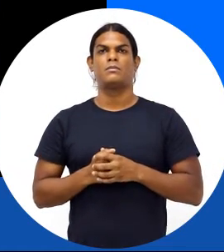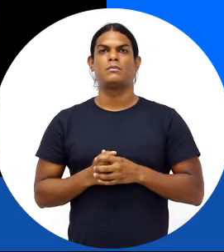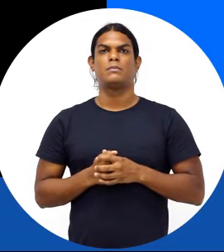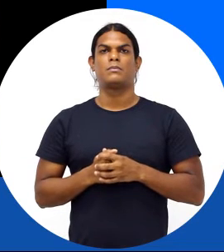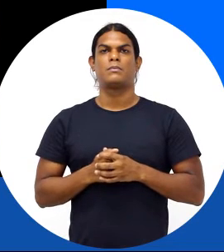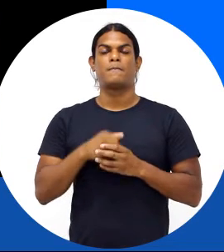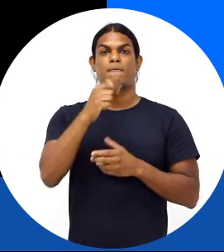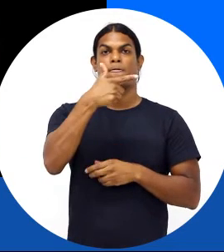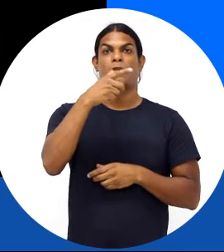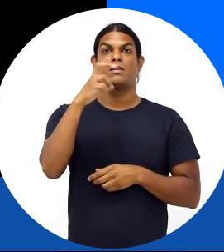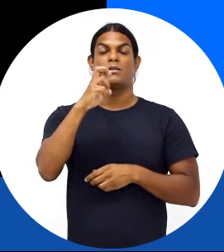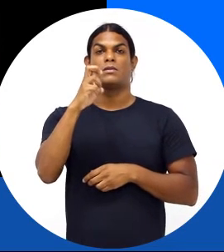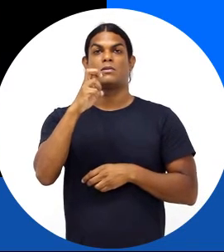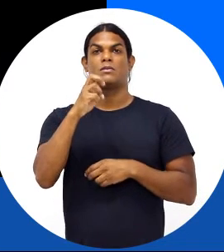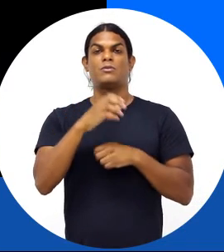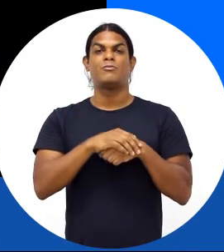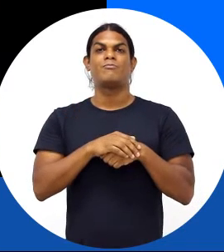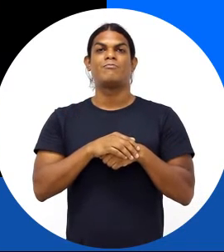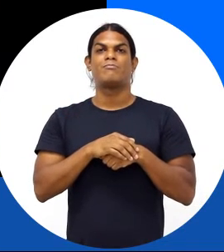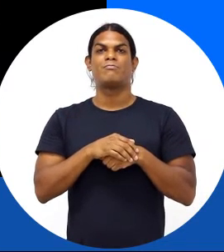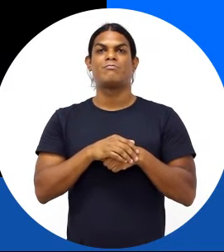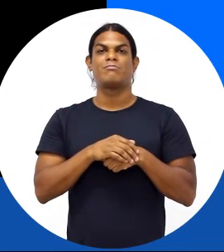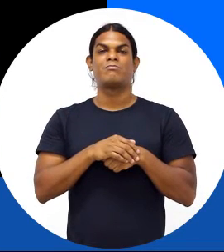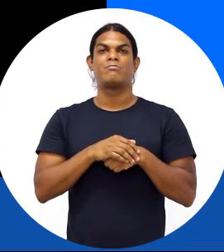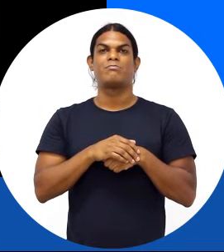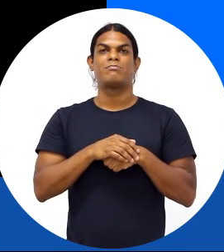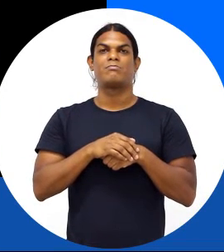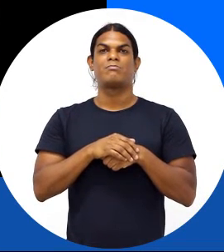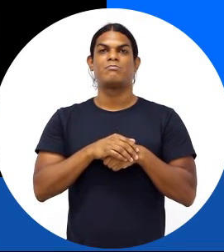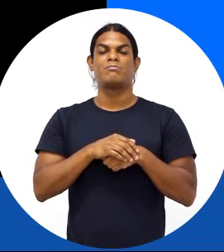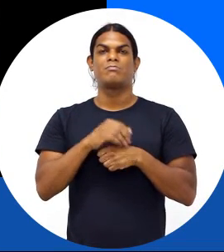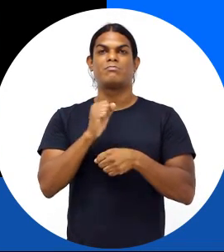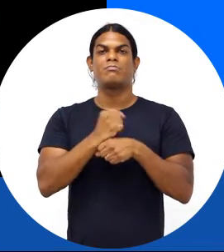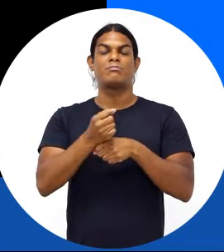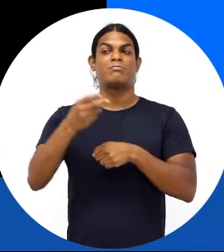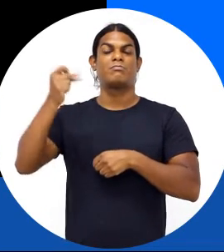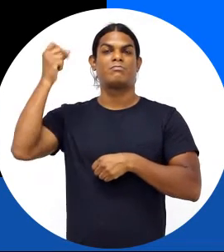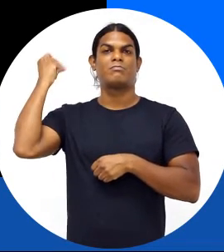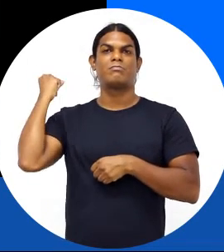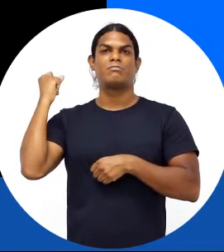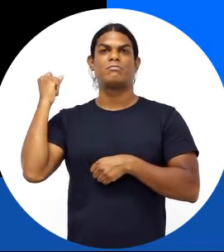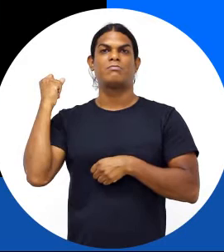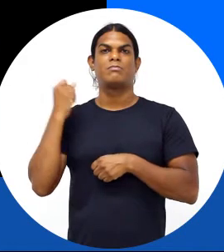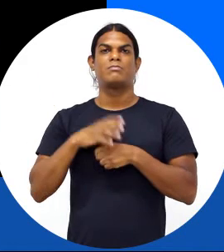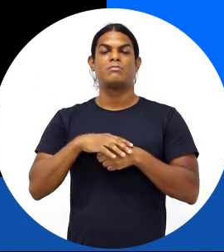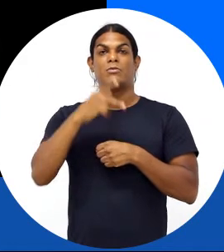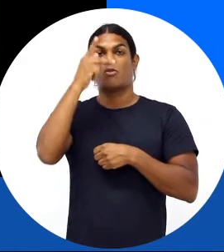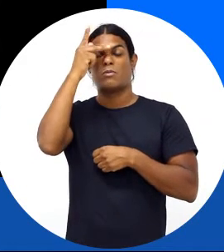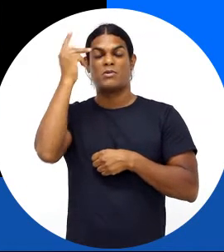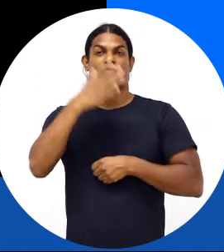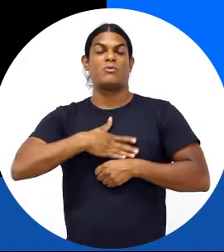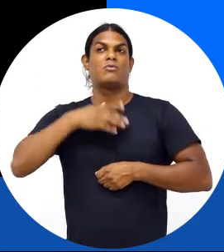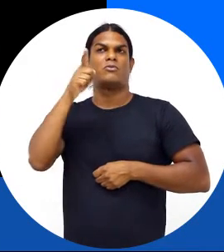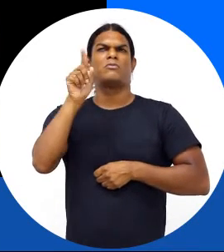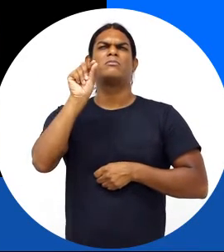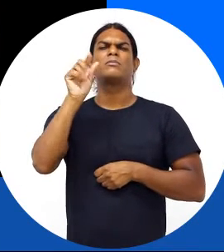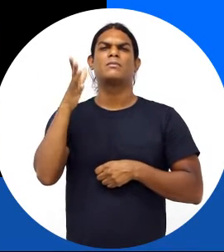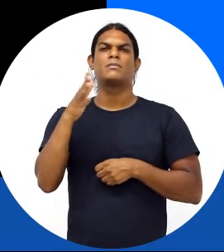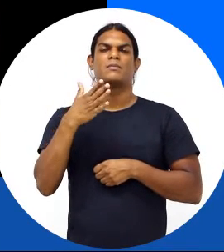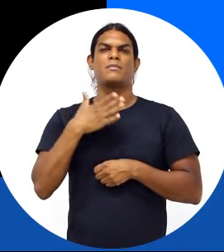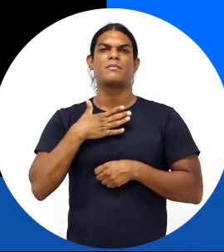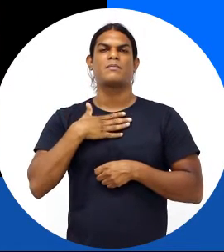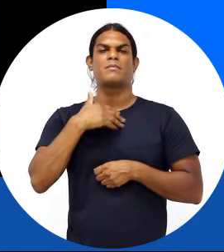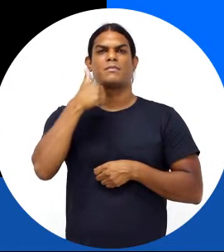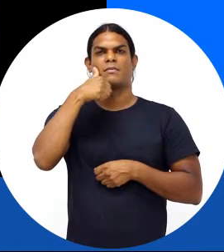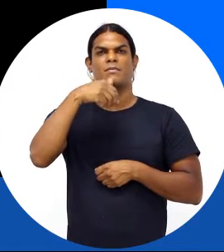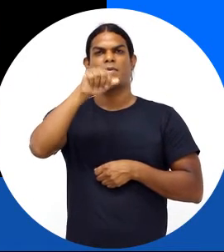Há 25 anos, uma pessoa achou isso brilhante. Dá pra ver. Quem? Minha mãe. Eu pintei pro